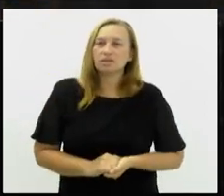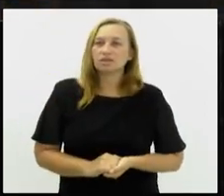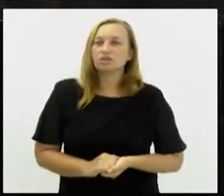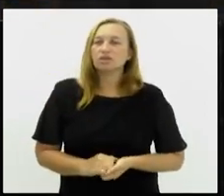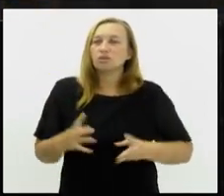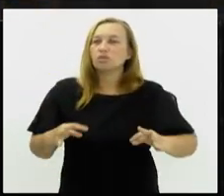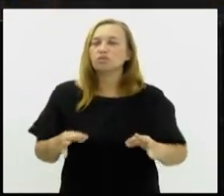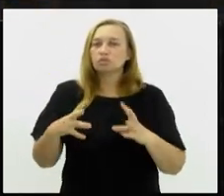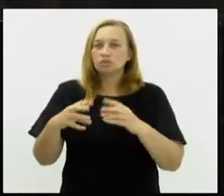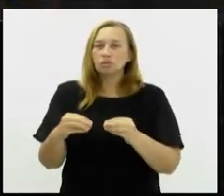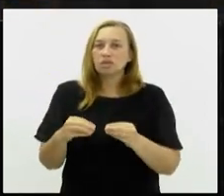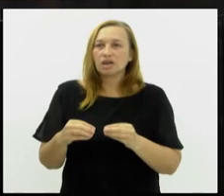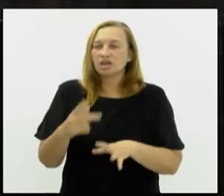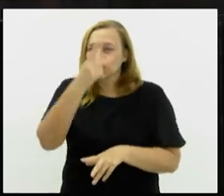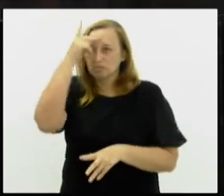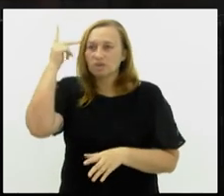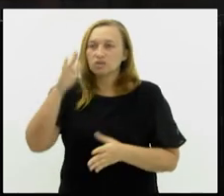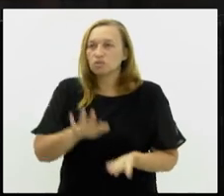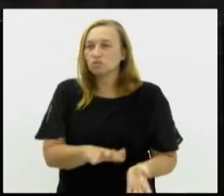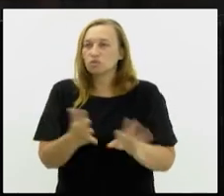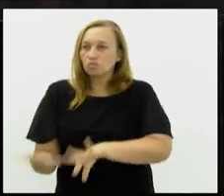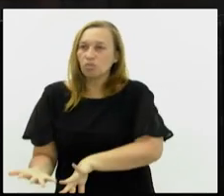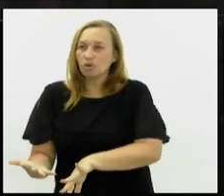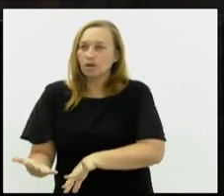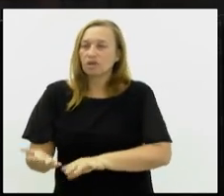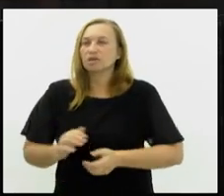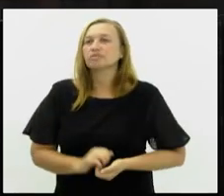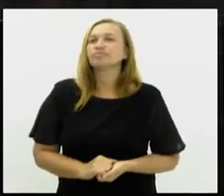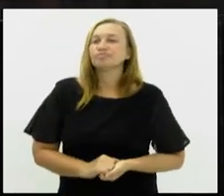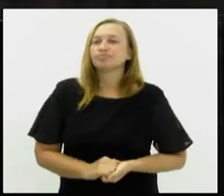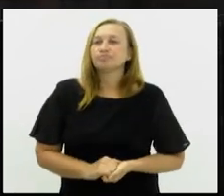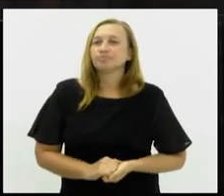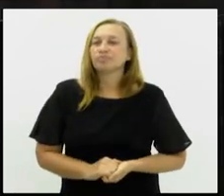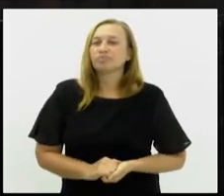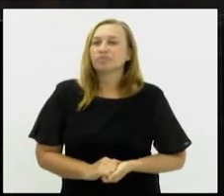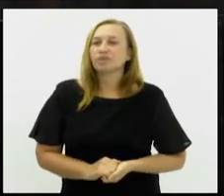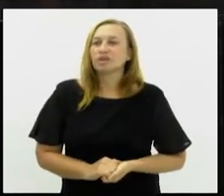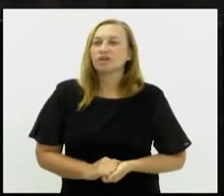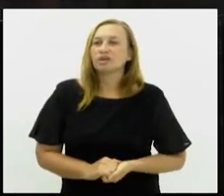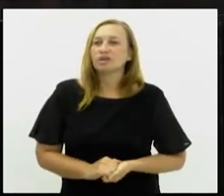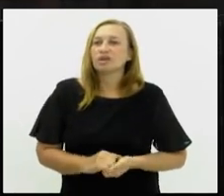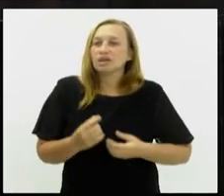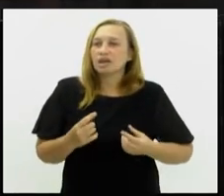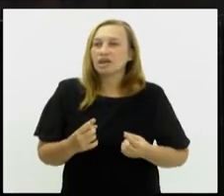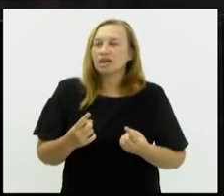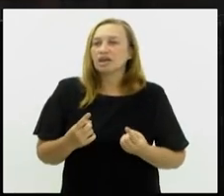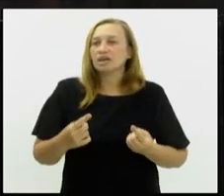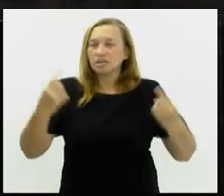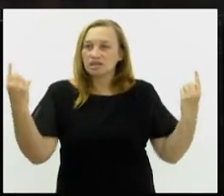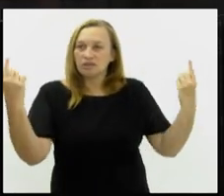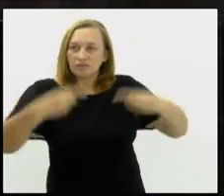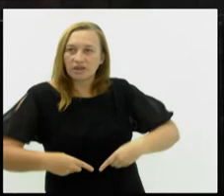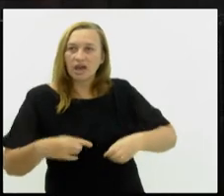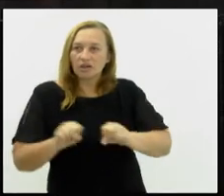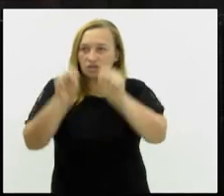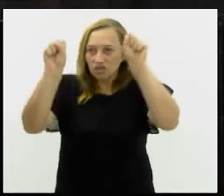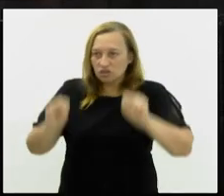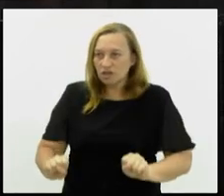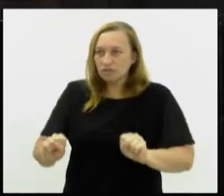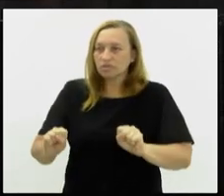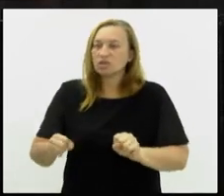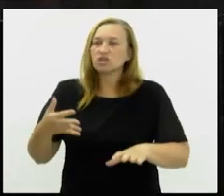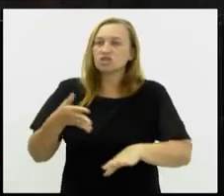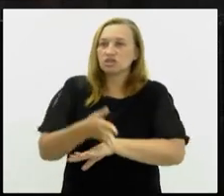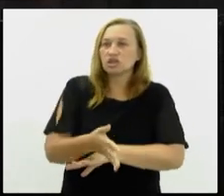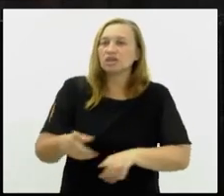de tantas pessoas que tombaram e tombam, porque ousam a desafiar esse sistema, chegue